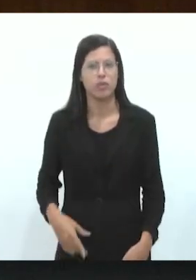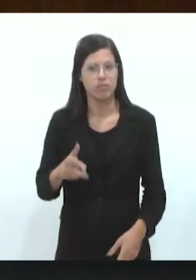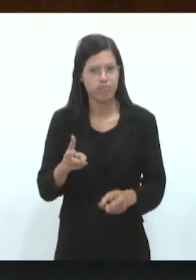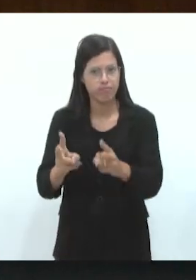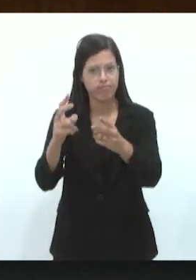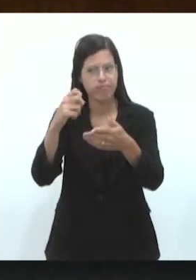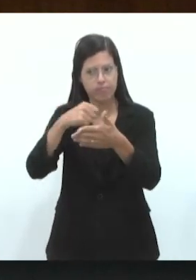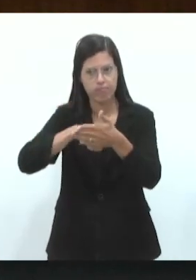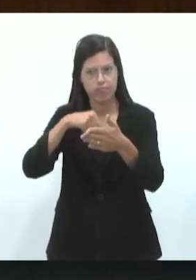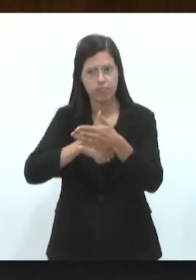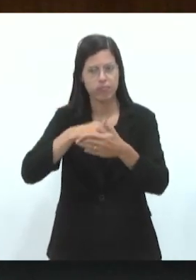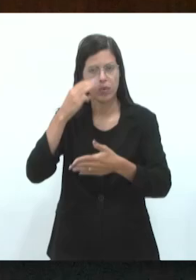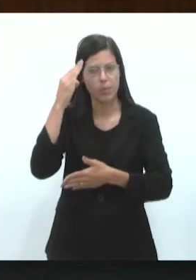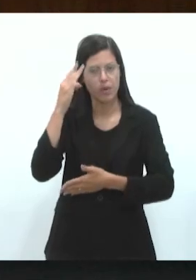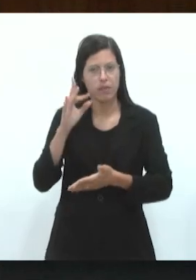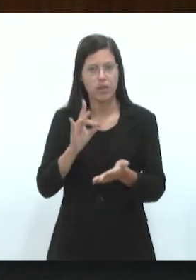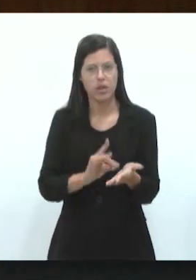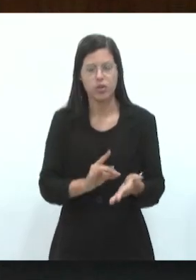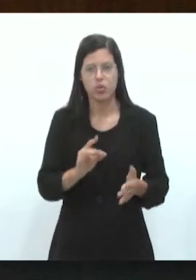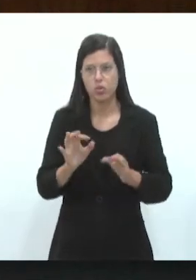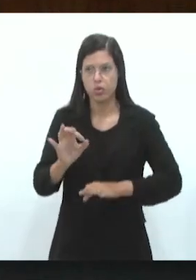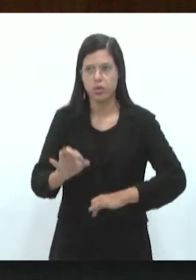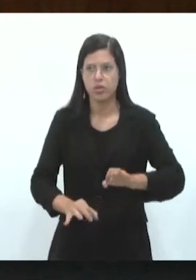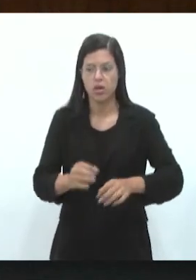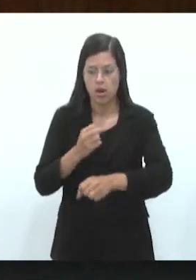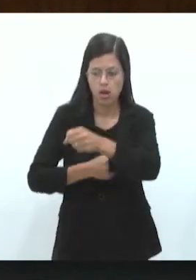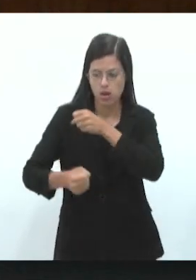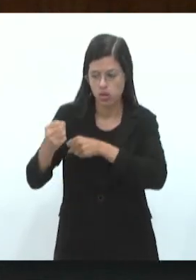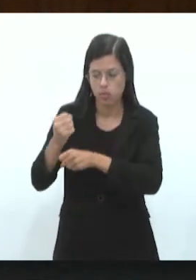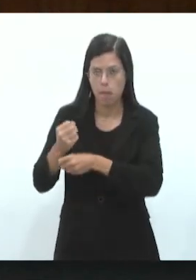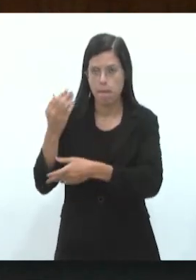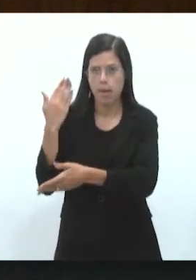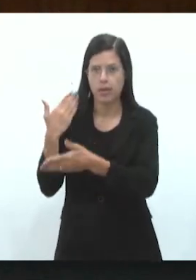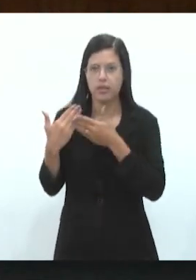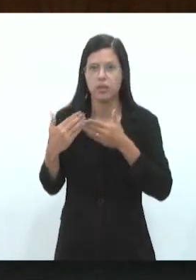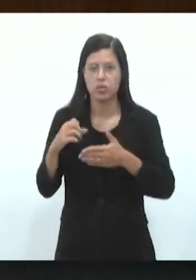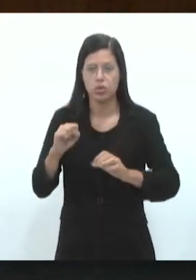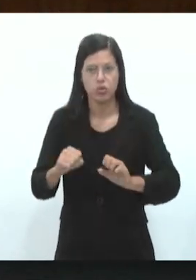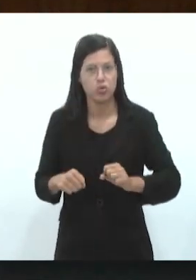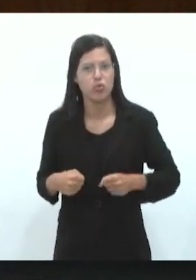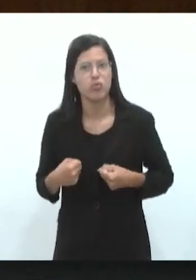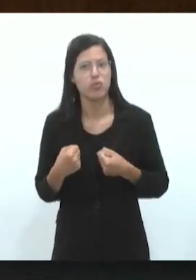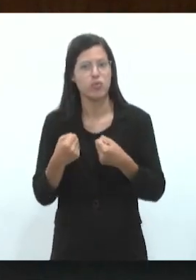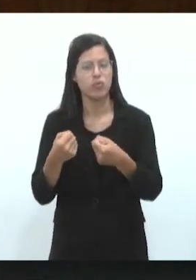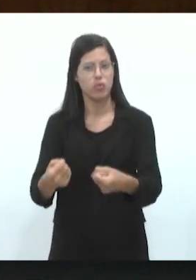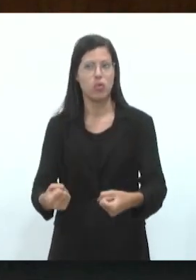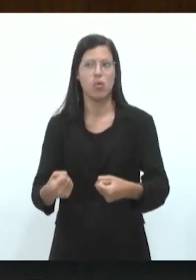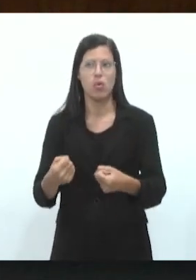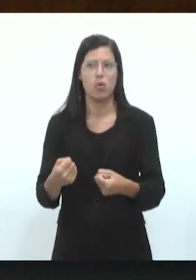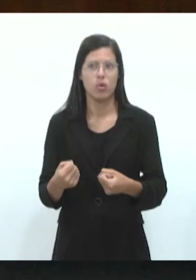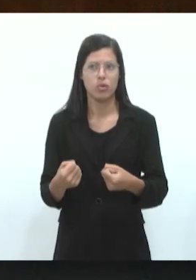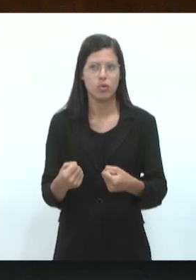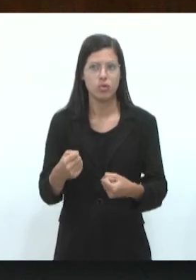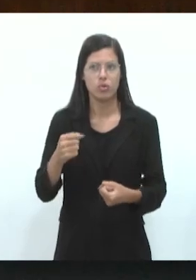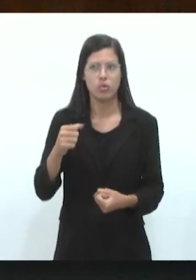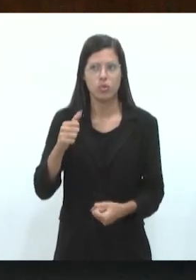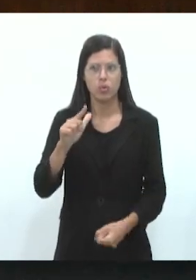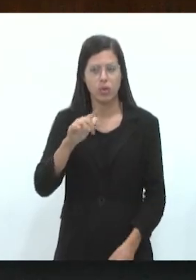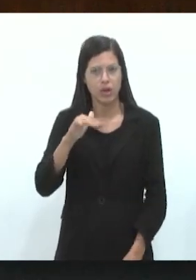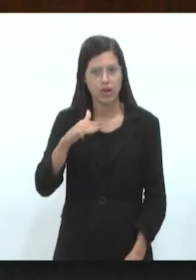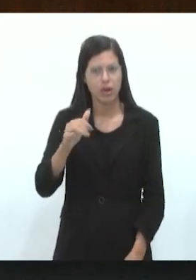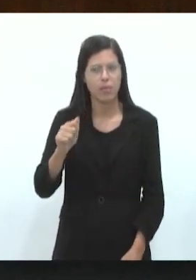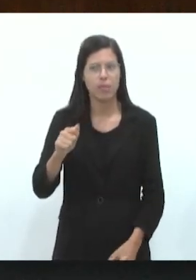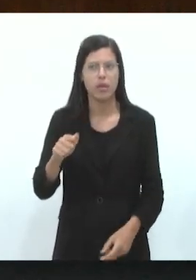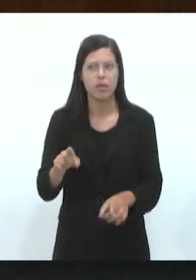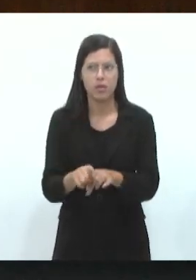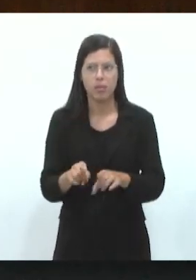e justiça. E no ano passado, depois de muito esforço de muitos movimentos sociais, do Centro Alceu Amoroso Lima, do Grupo Pró